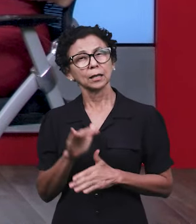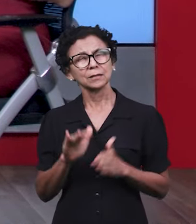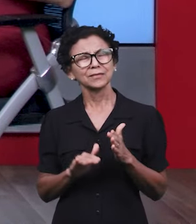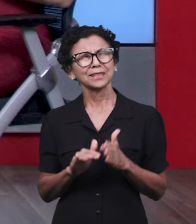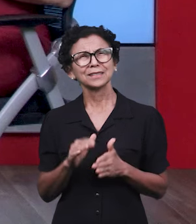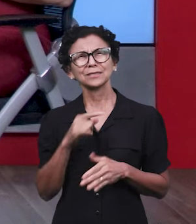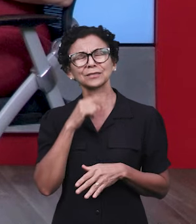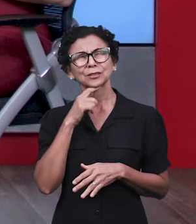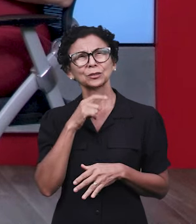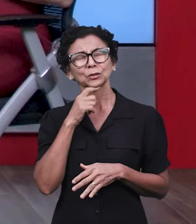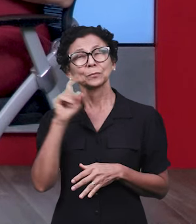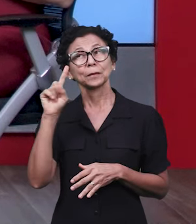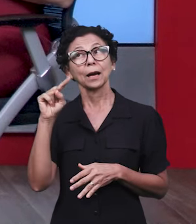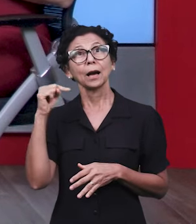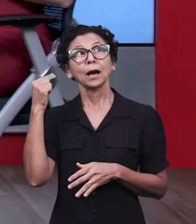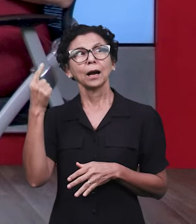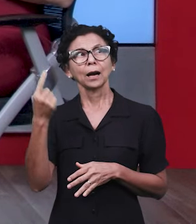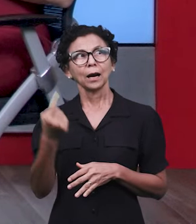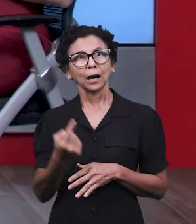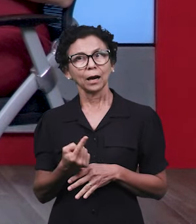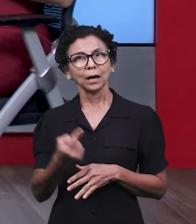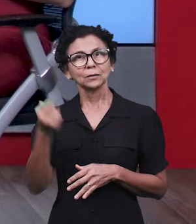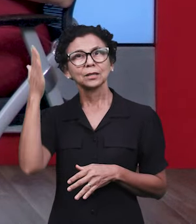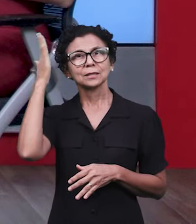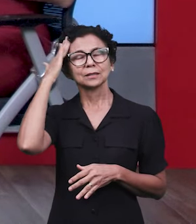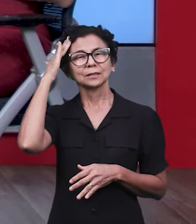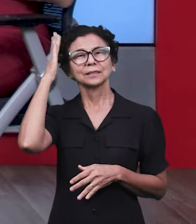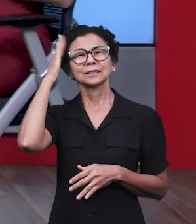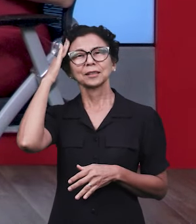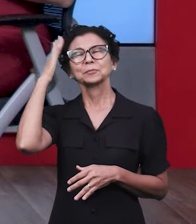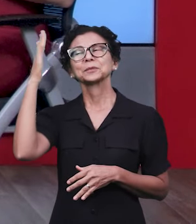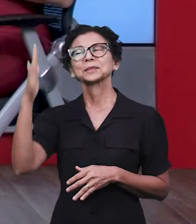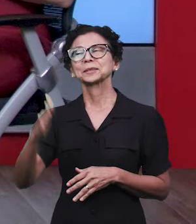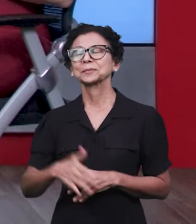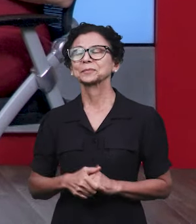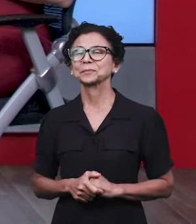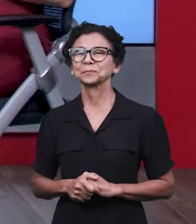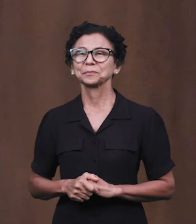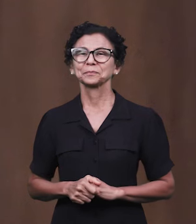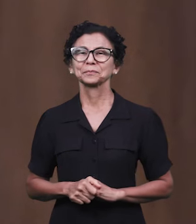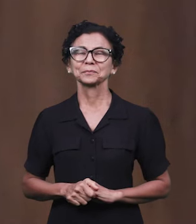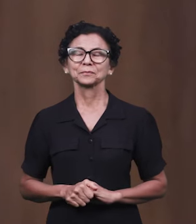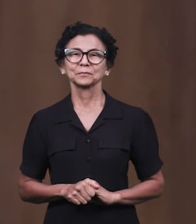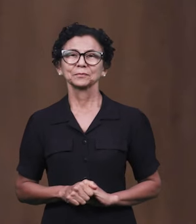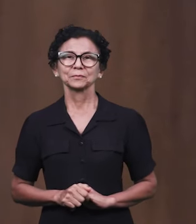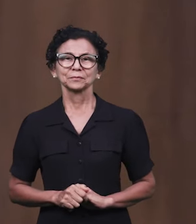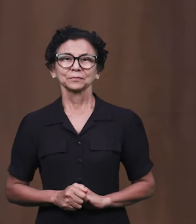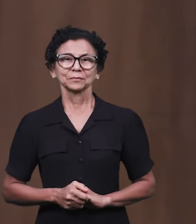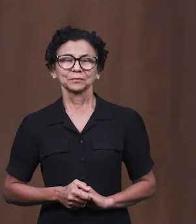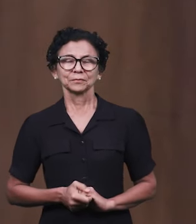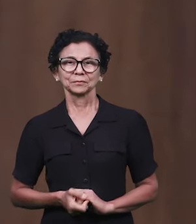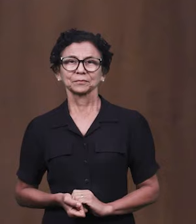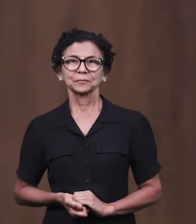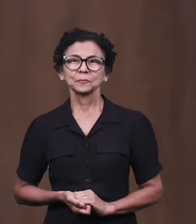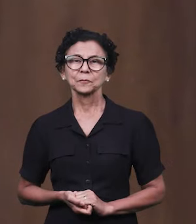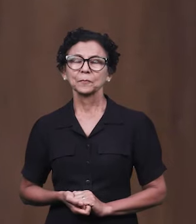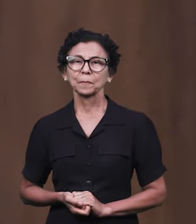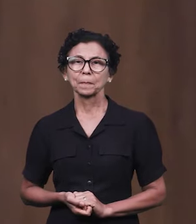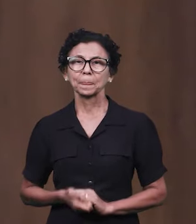as bênçãos que são. Então, nós temos essa glória a Deus por isso, né? Que